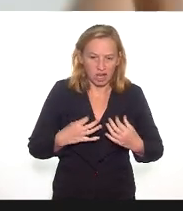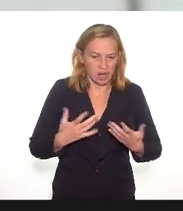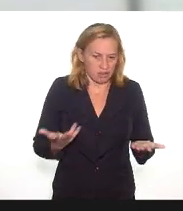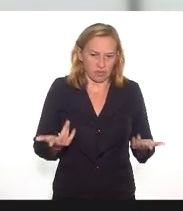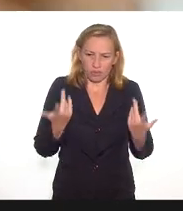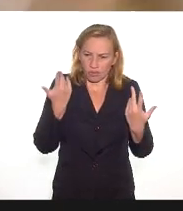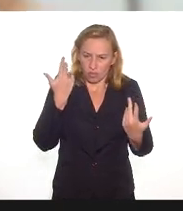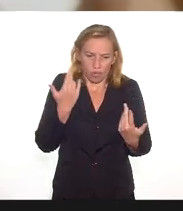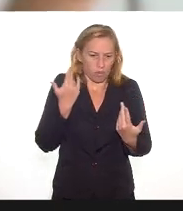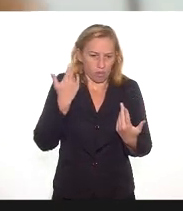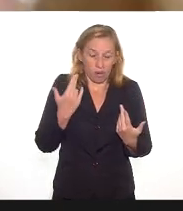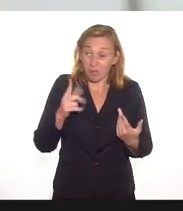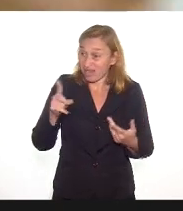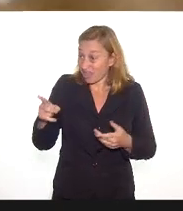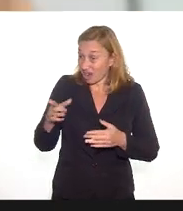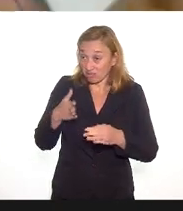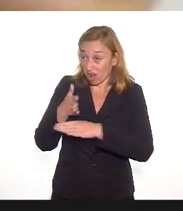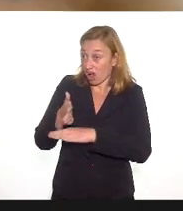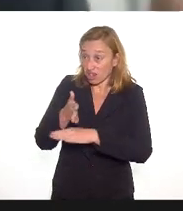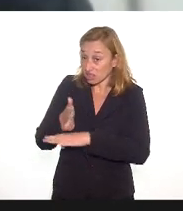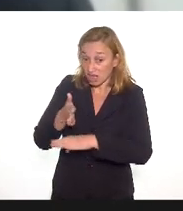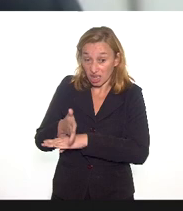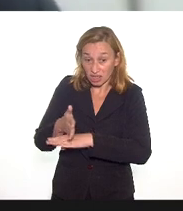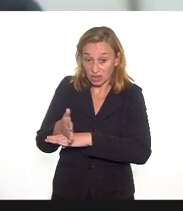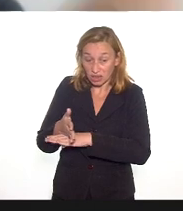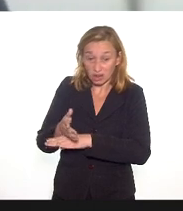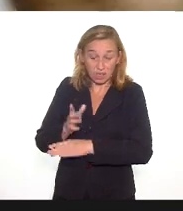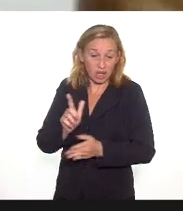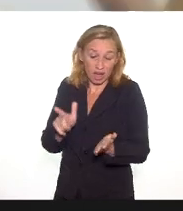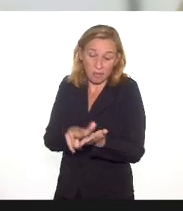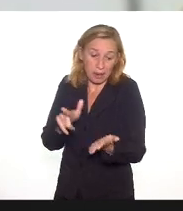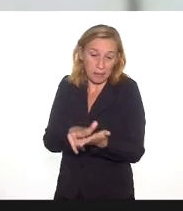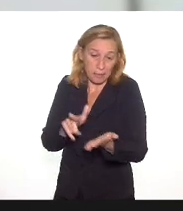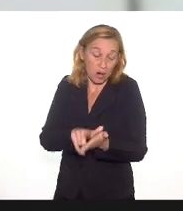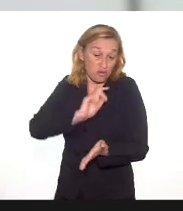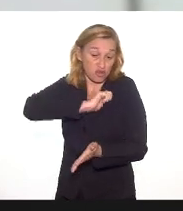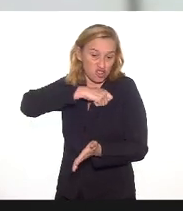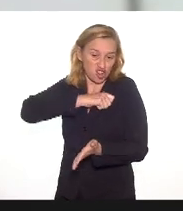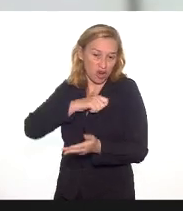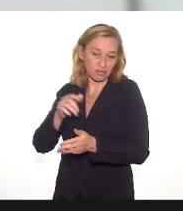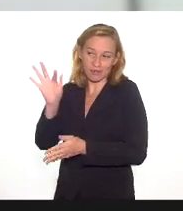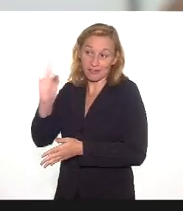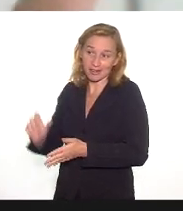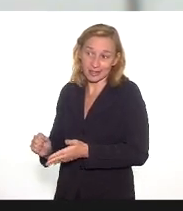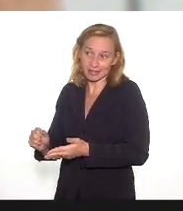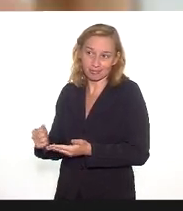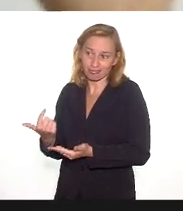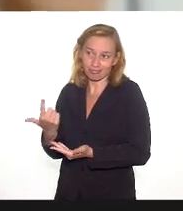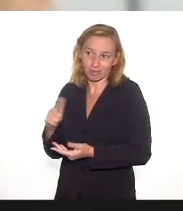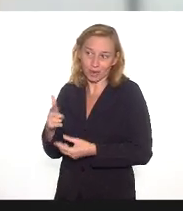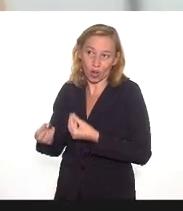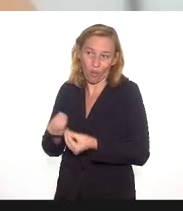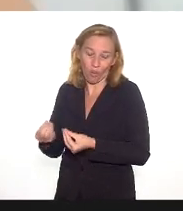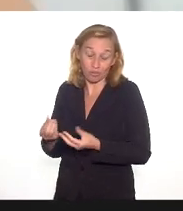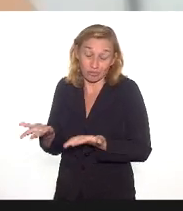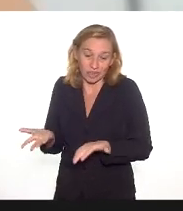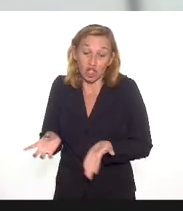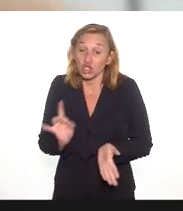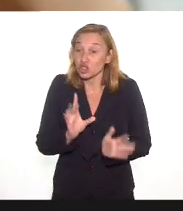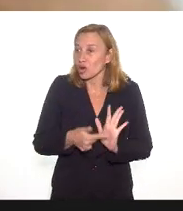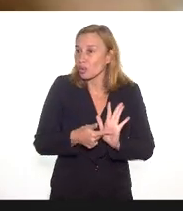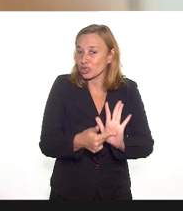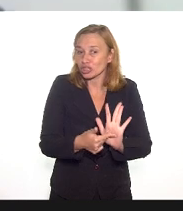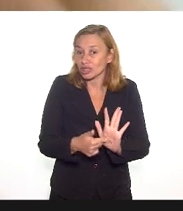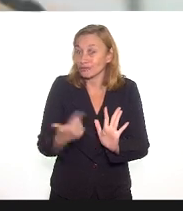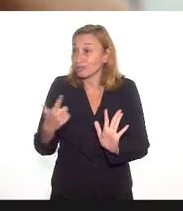quer, porque ela não tem acesso às notas fiscais da Fazenda, nem poderia tê-lo, né? Então, eu só estou mostrando que a gente não